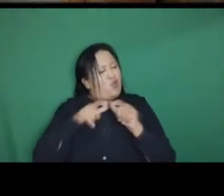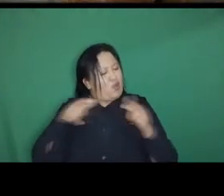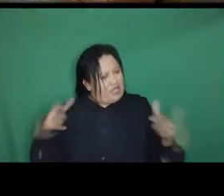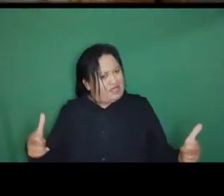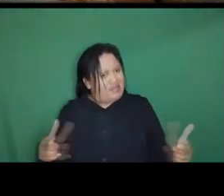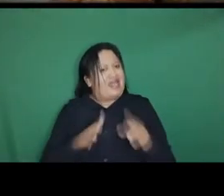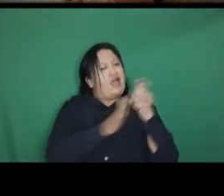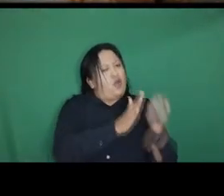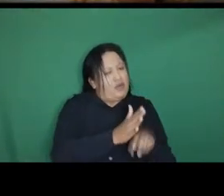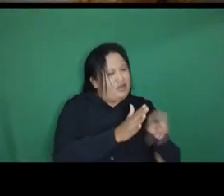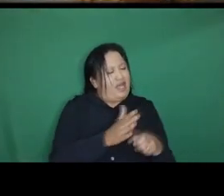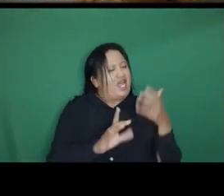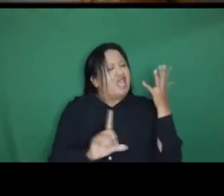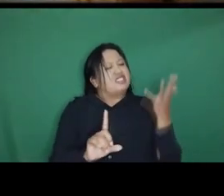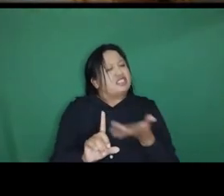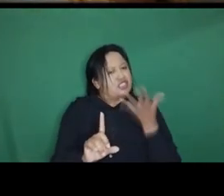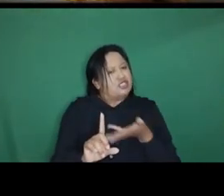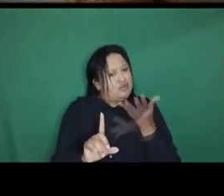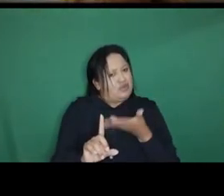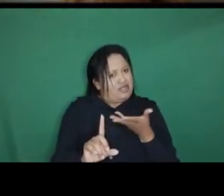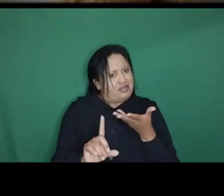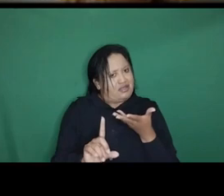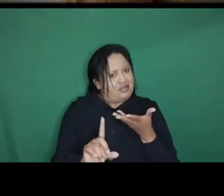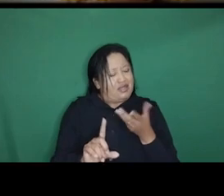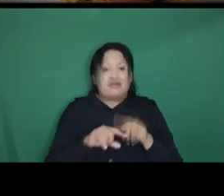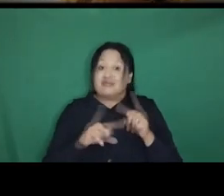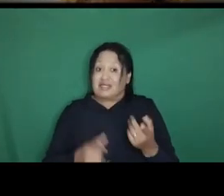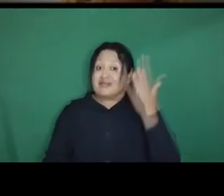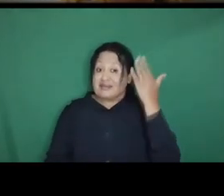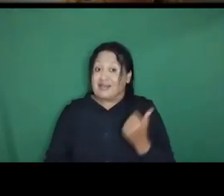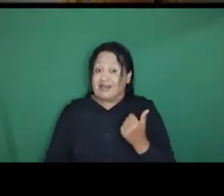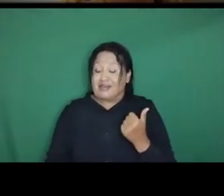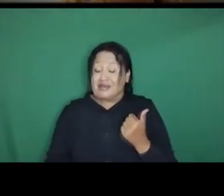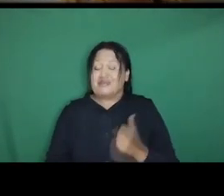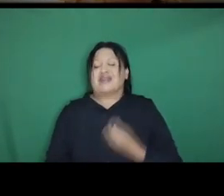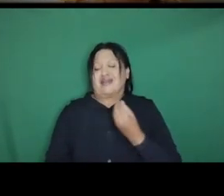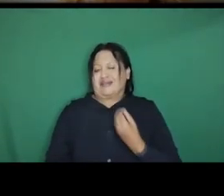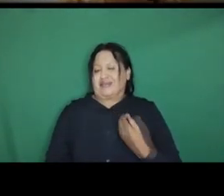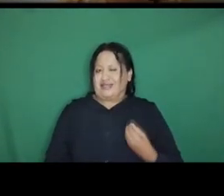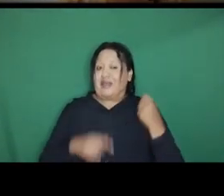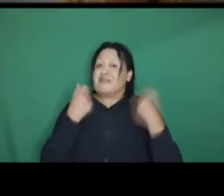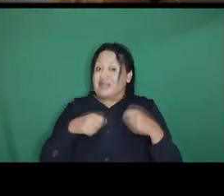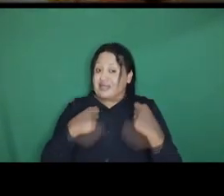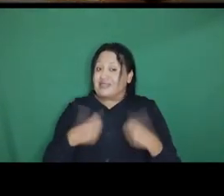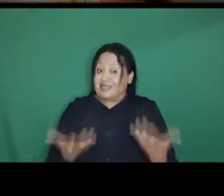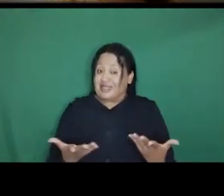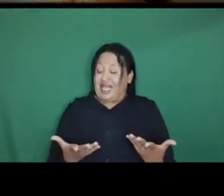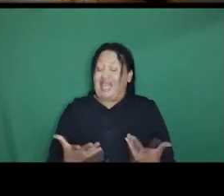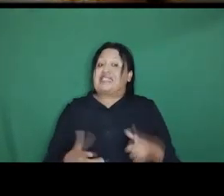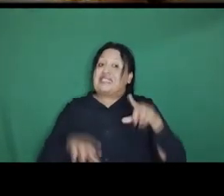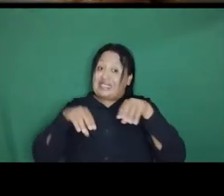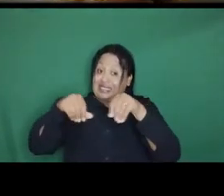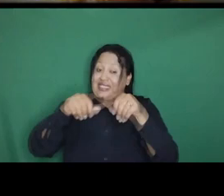Será que o crescimento da agropecuária estimula né mas a gente sabe que para resistir agropecuária a gente